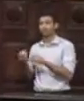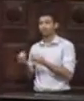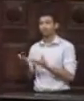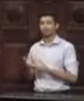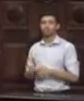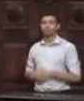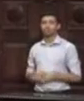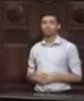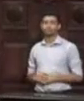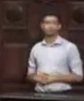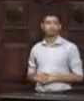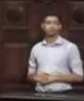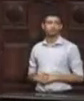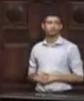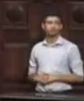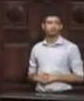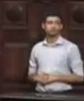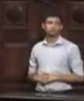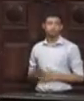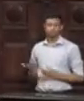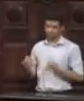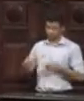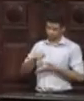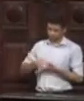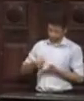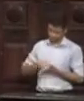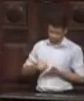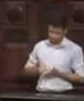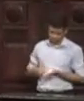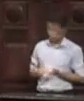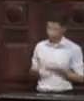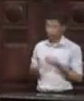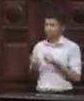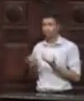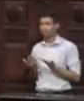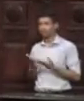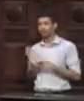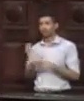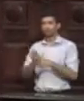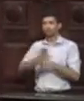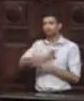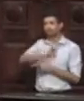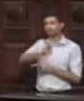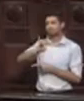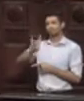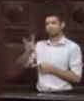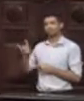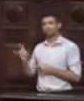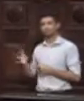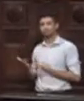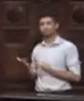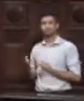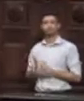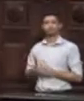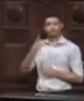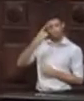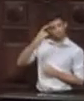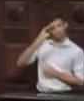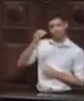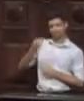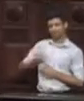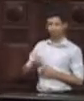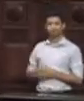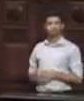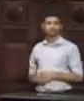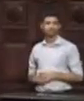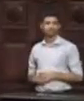é dado? Ele é dado na medida que haja exatamente o consenso por parte do CONFAZ, que é o Conselho